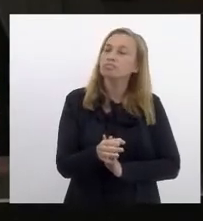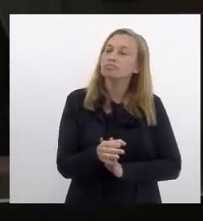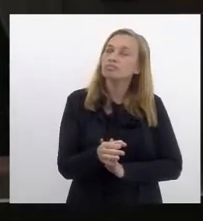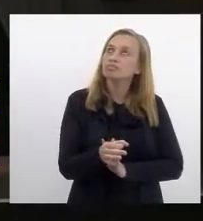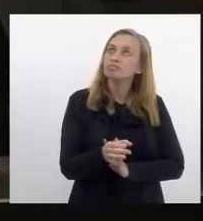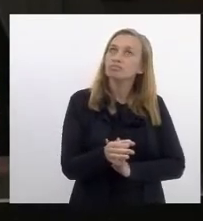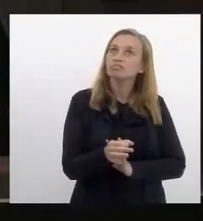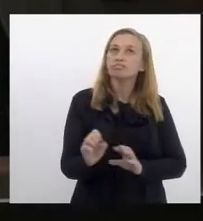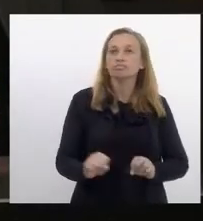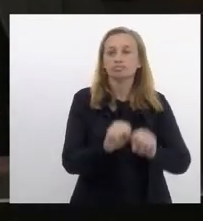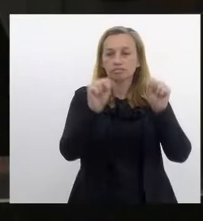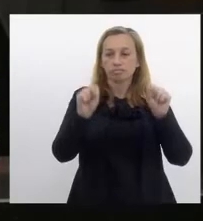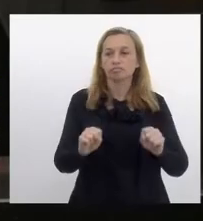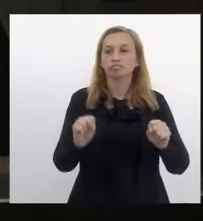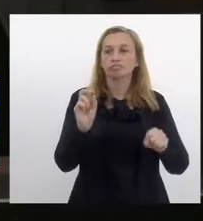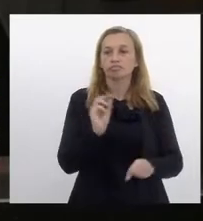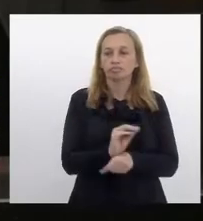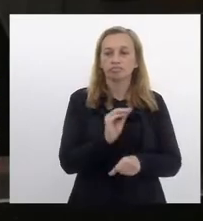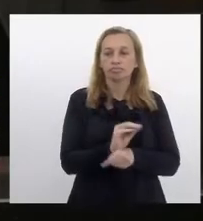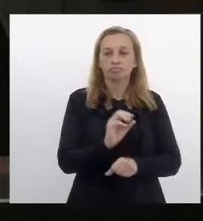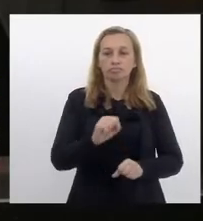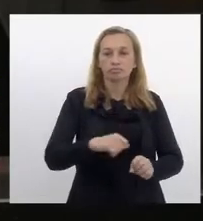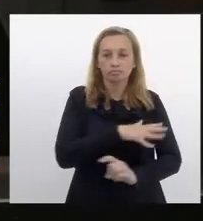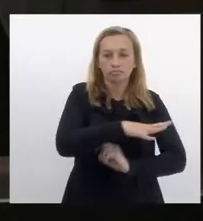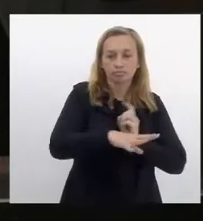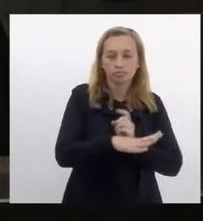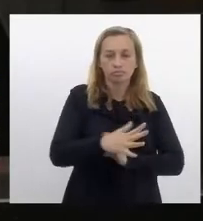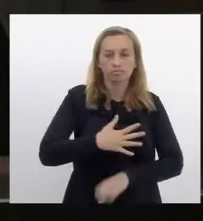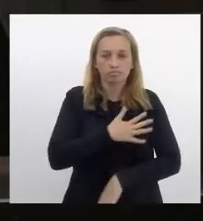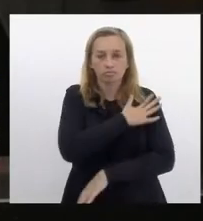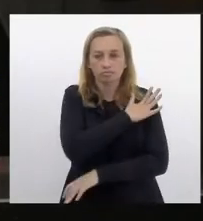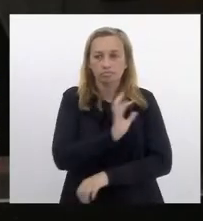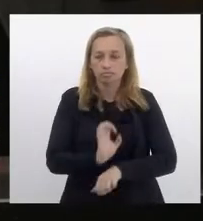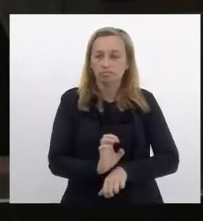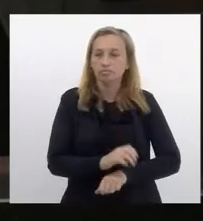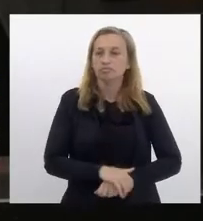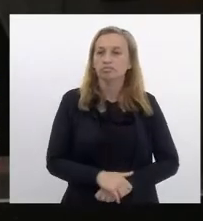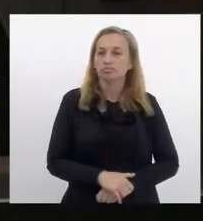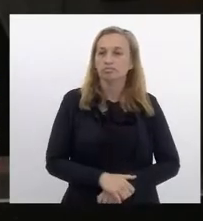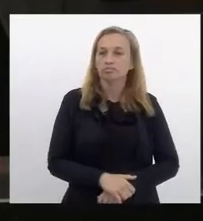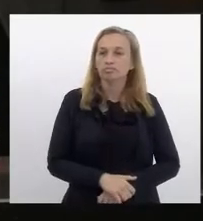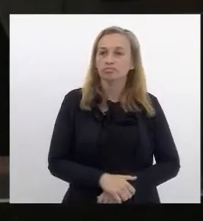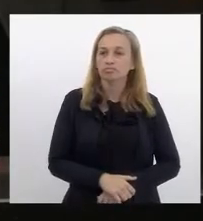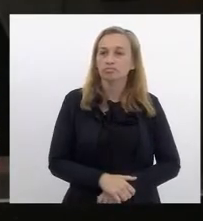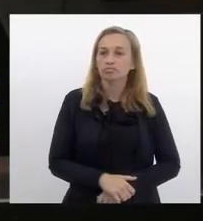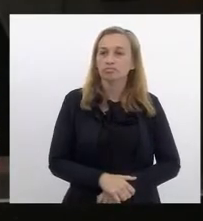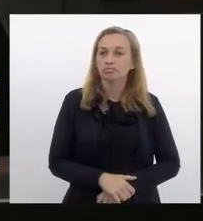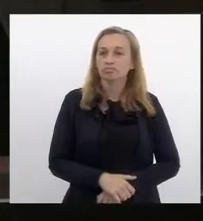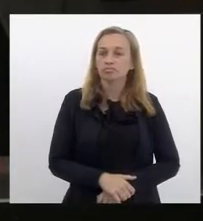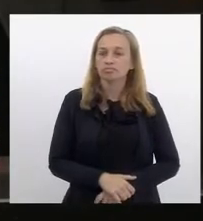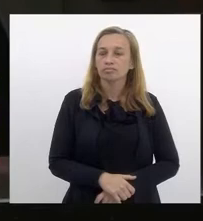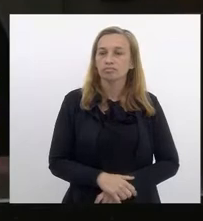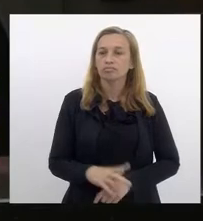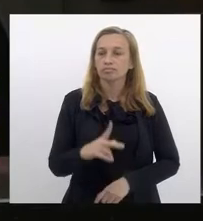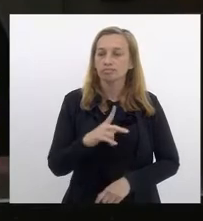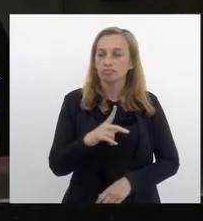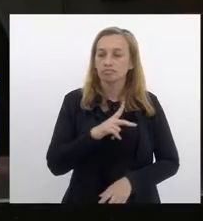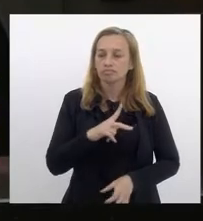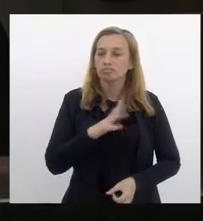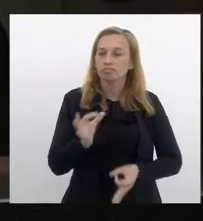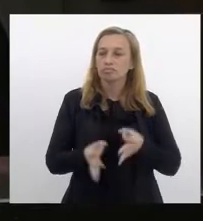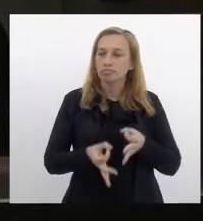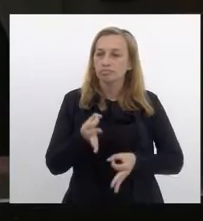que trate do sistema de proteção social dos militares do Estado. Ainda mais, a própria